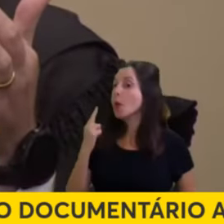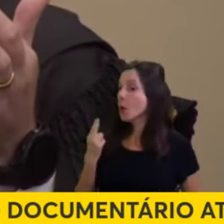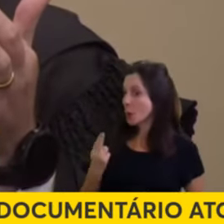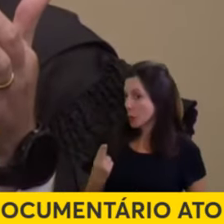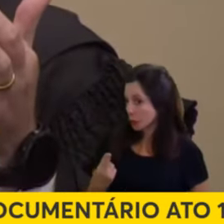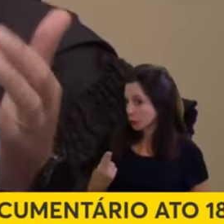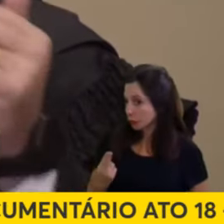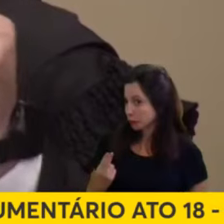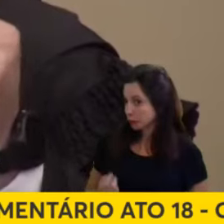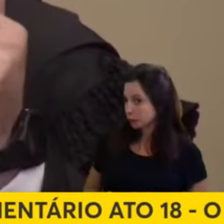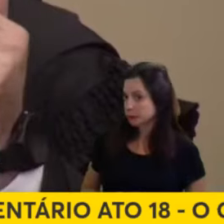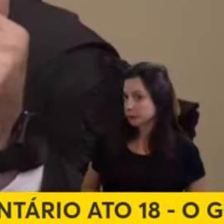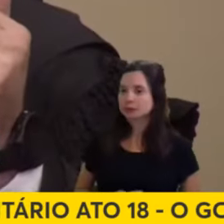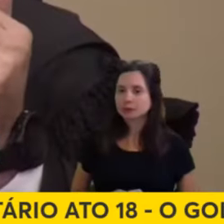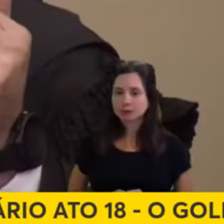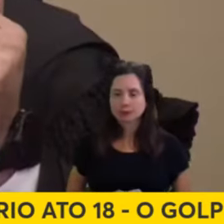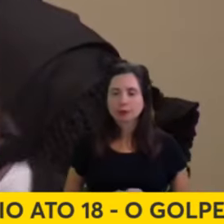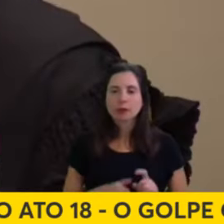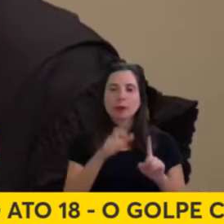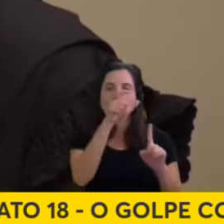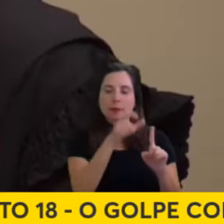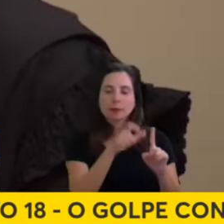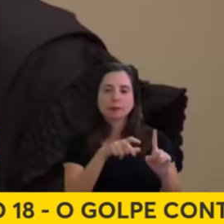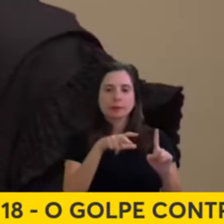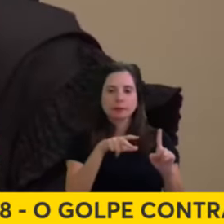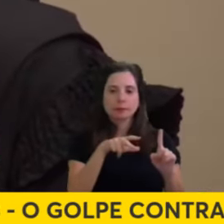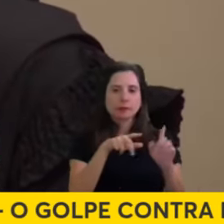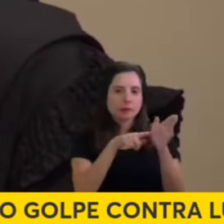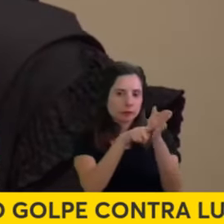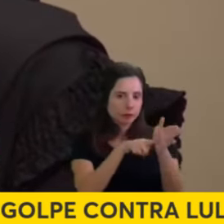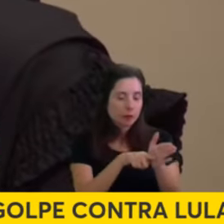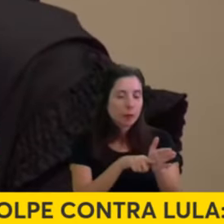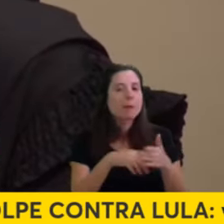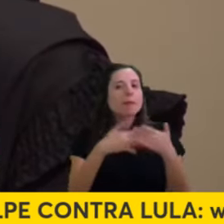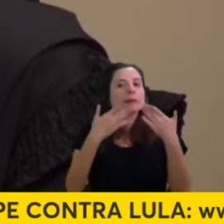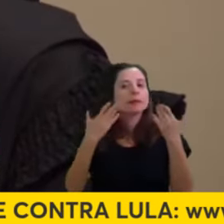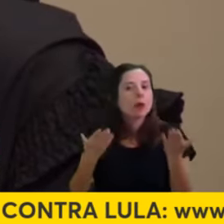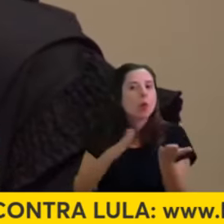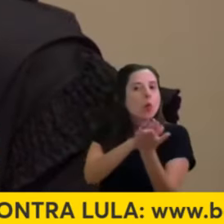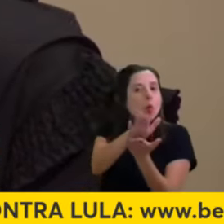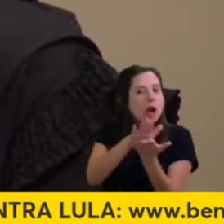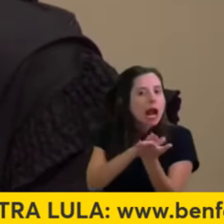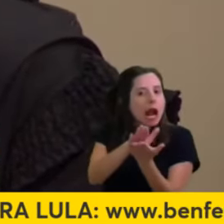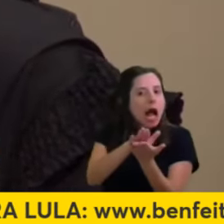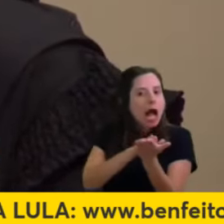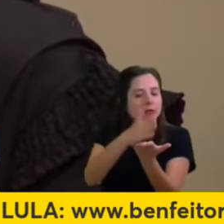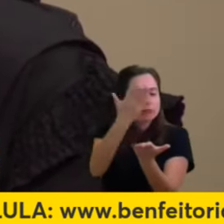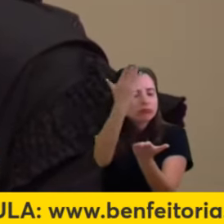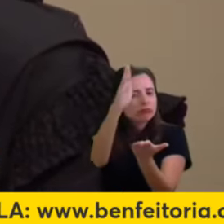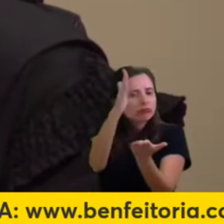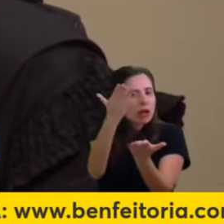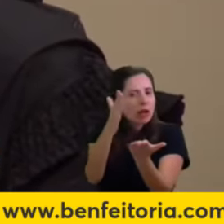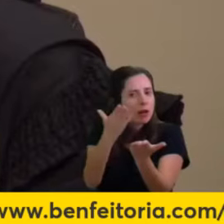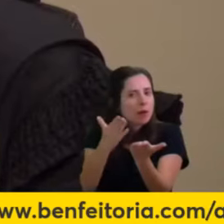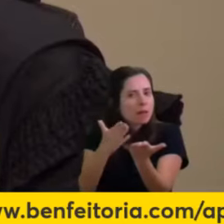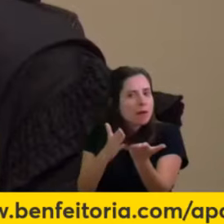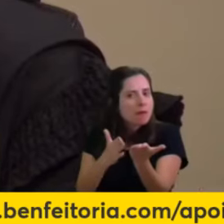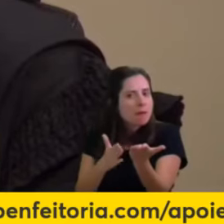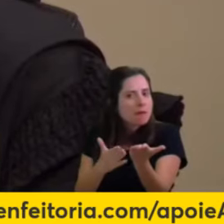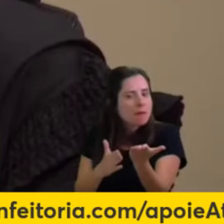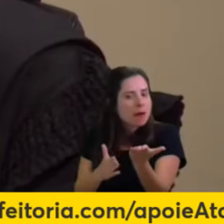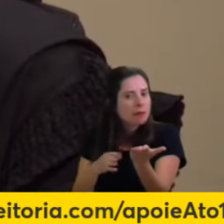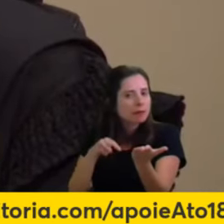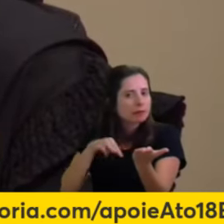ou pessoal dos investigados porém os gastos serão analisados em ordem diversa da realizada pelo parecer do ministério